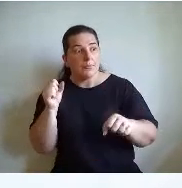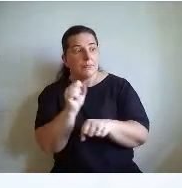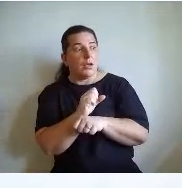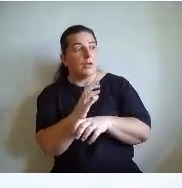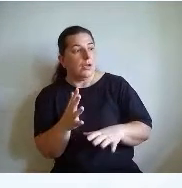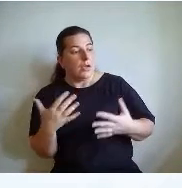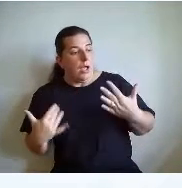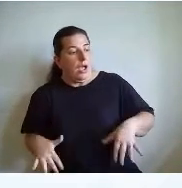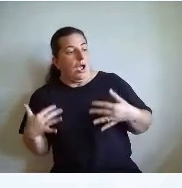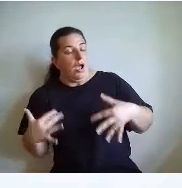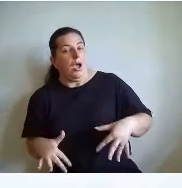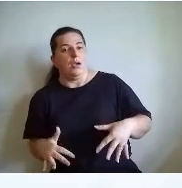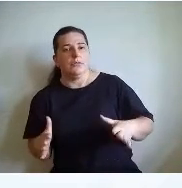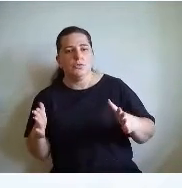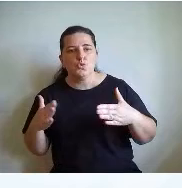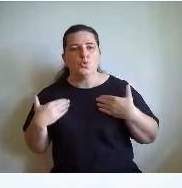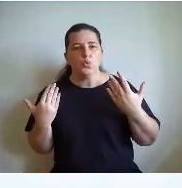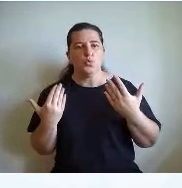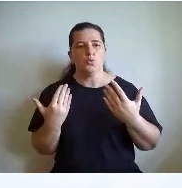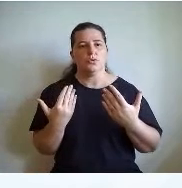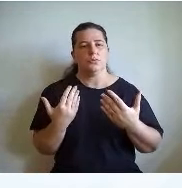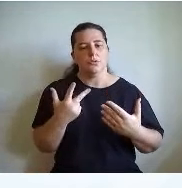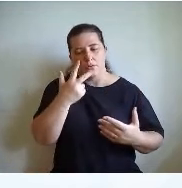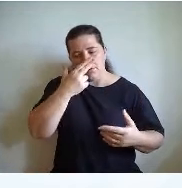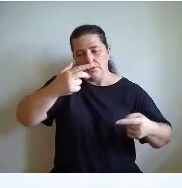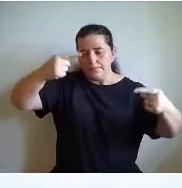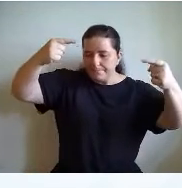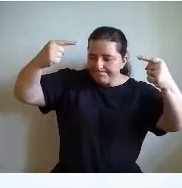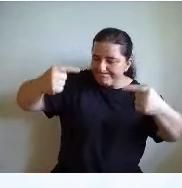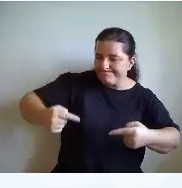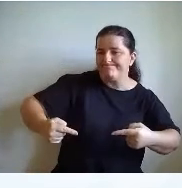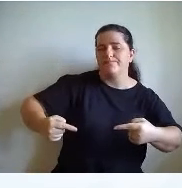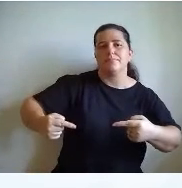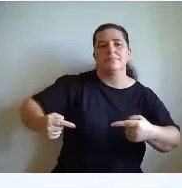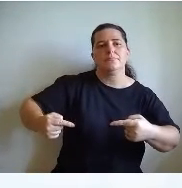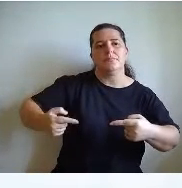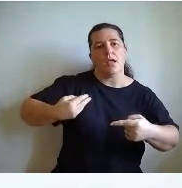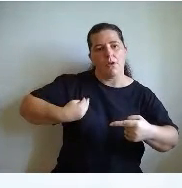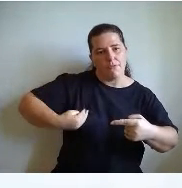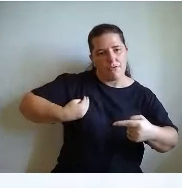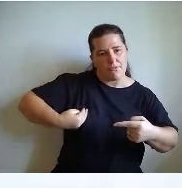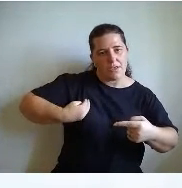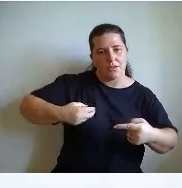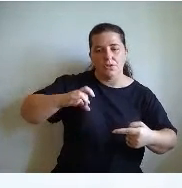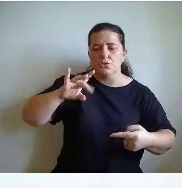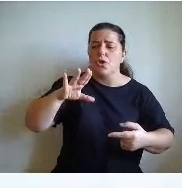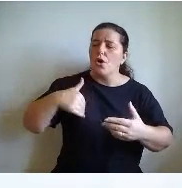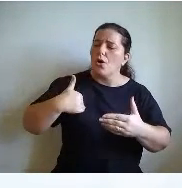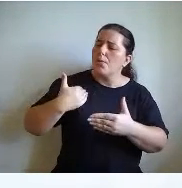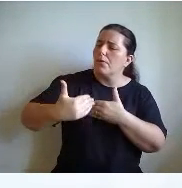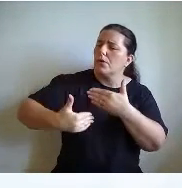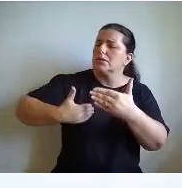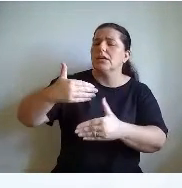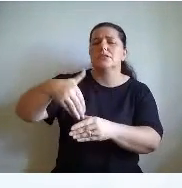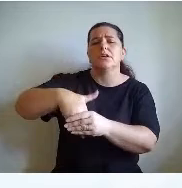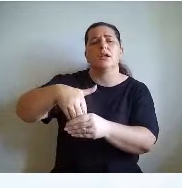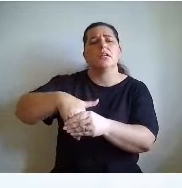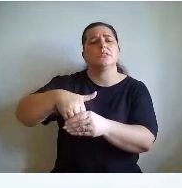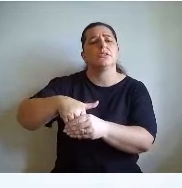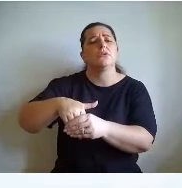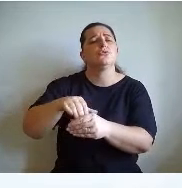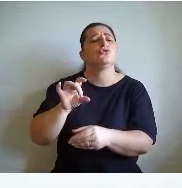paralisada né, no embate que a gente vinha vivendo, como se só o processo eleitoral em